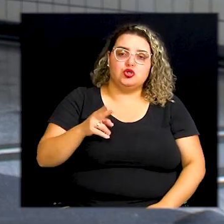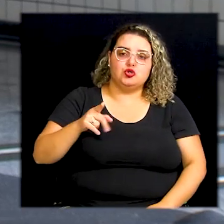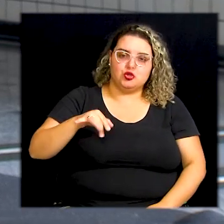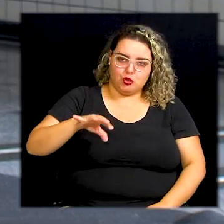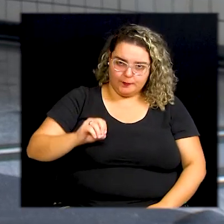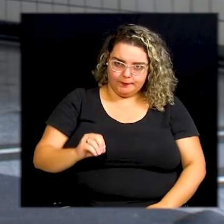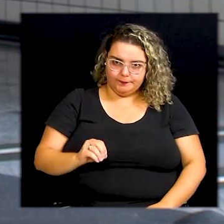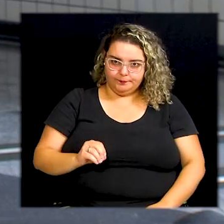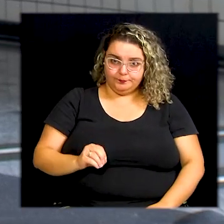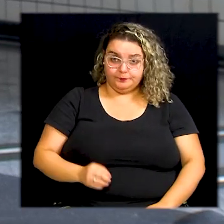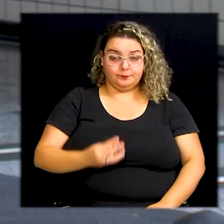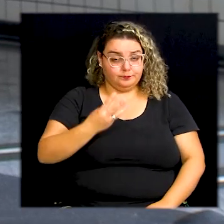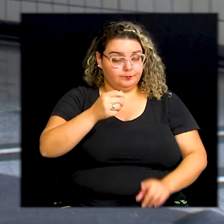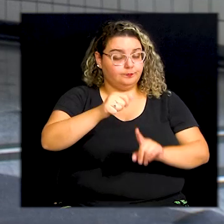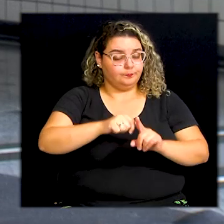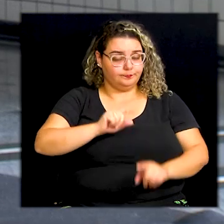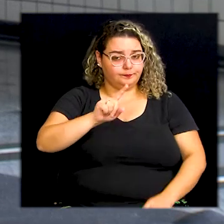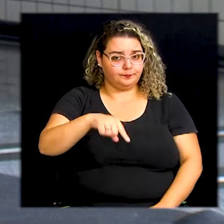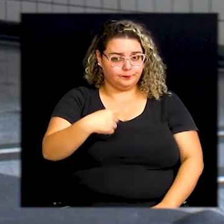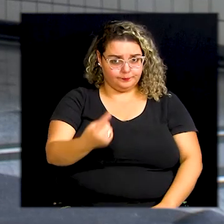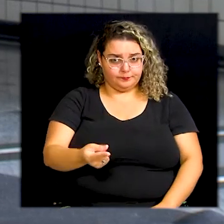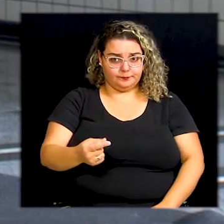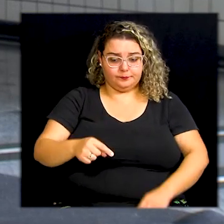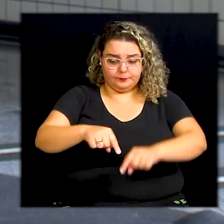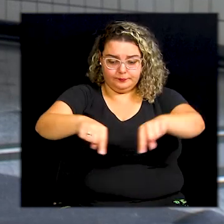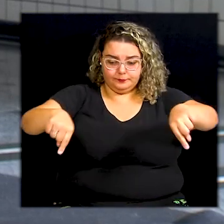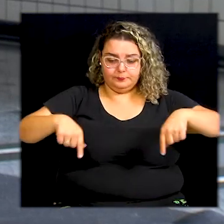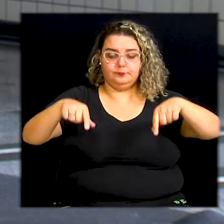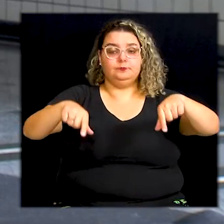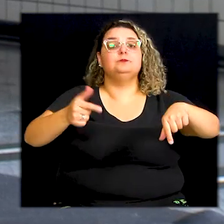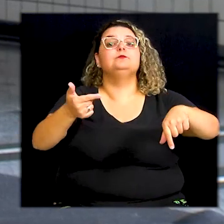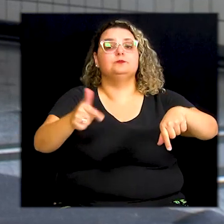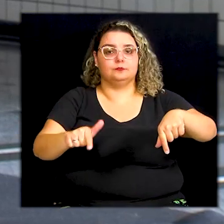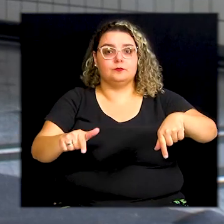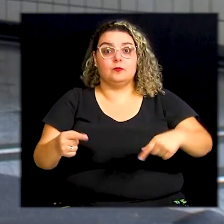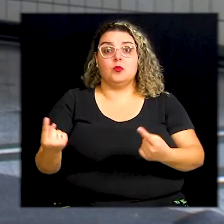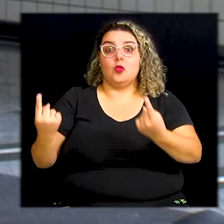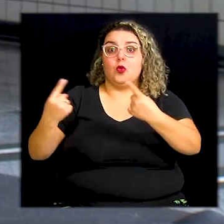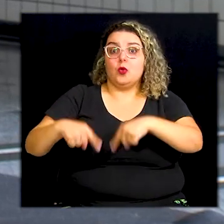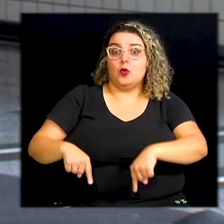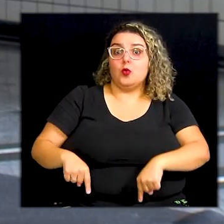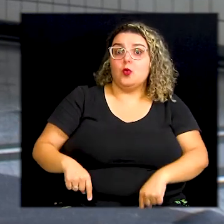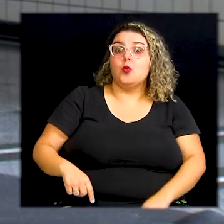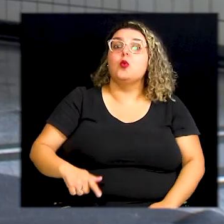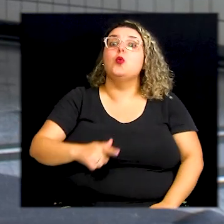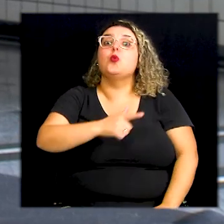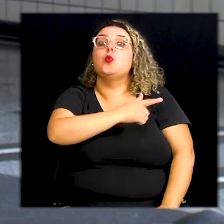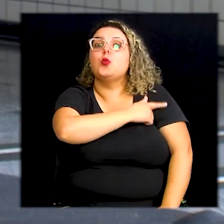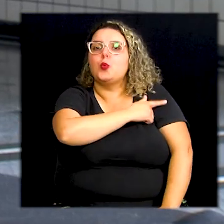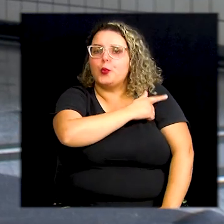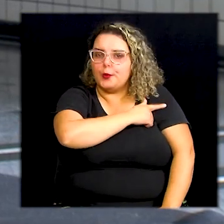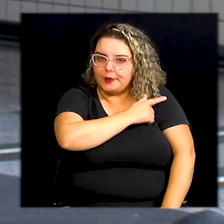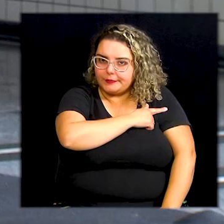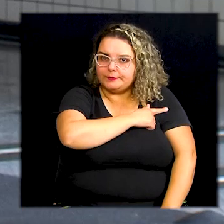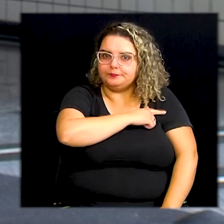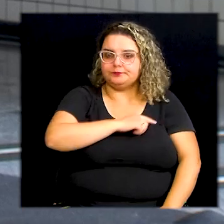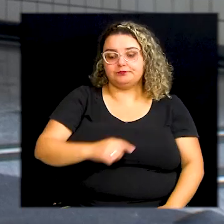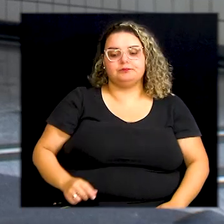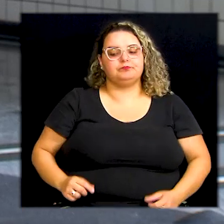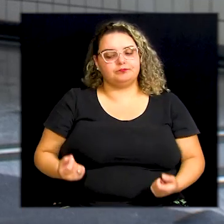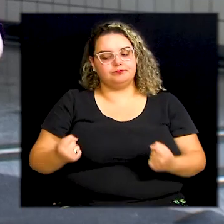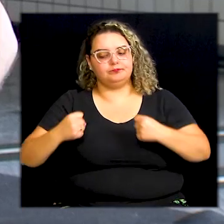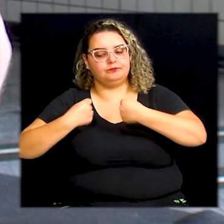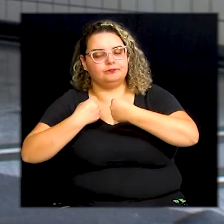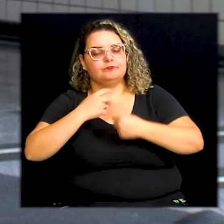partidas. 3 meses depois, ele estava em campo novamente, mas no duelo contra o Grêmio, defendendo as cores da Ponte